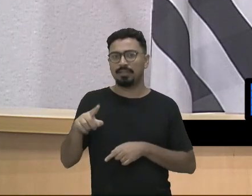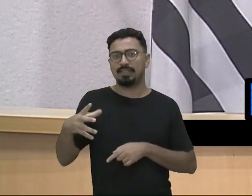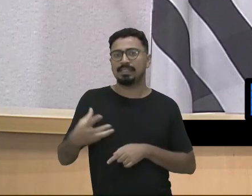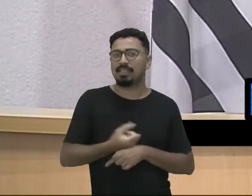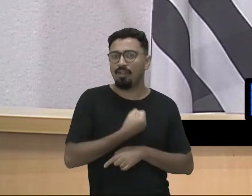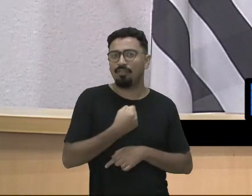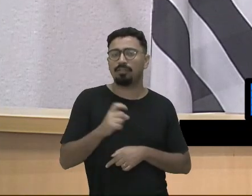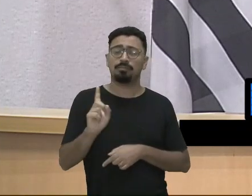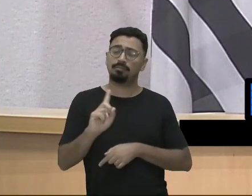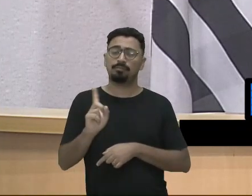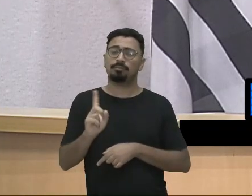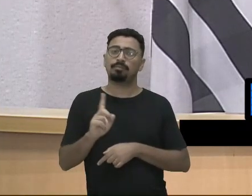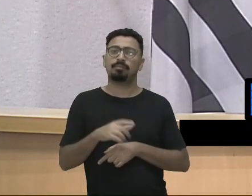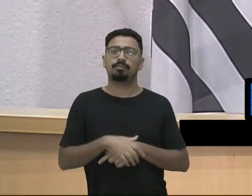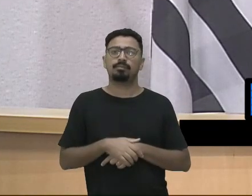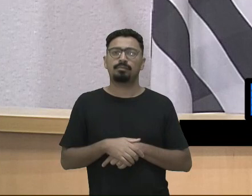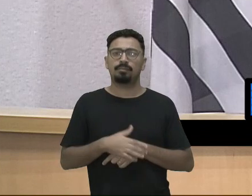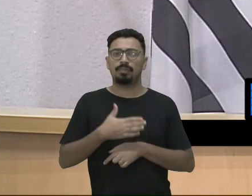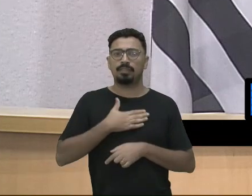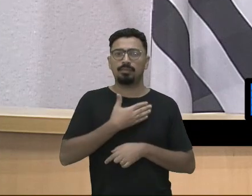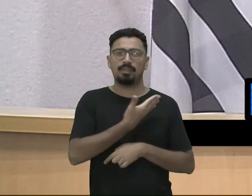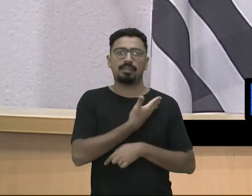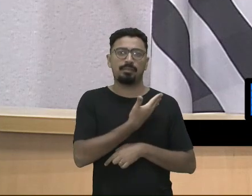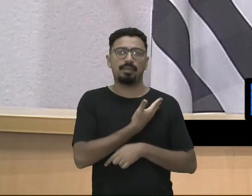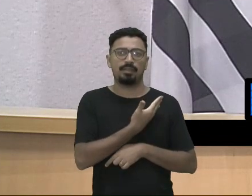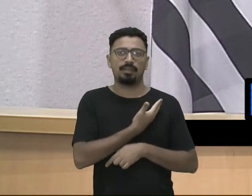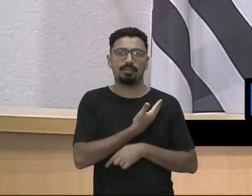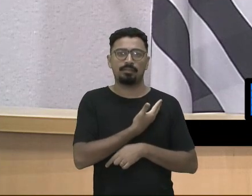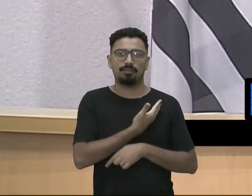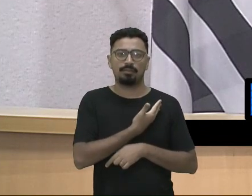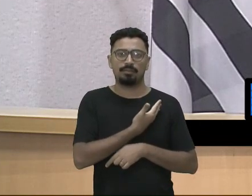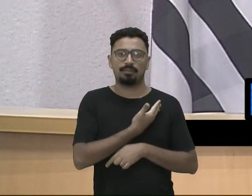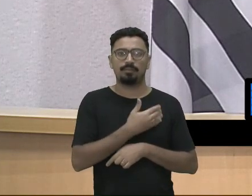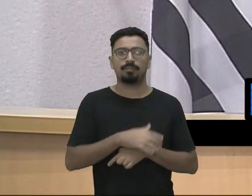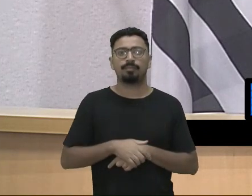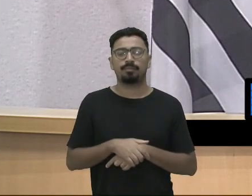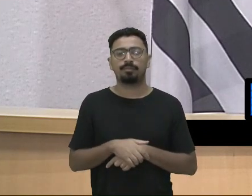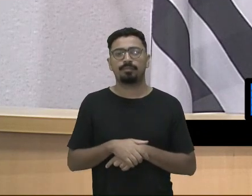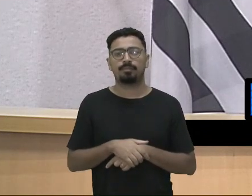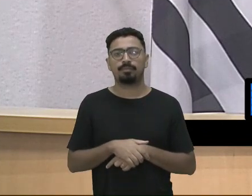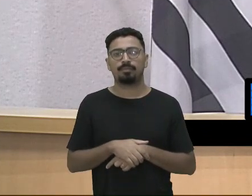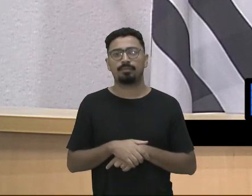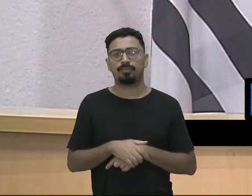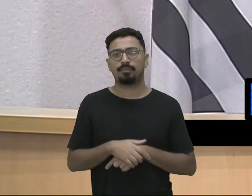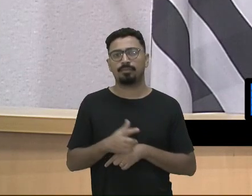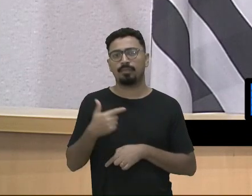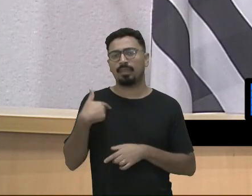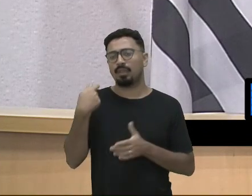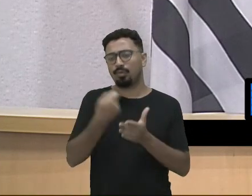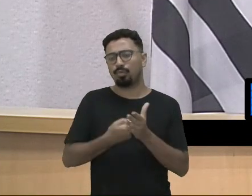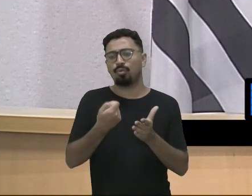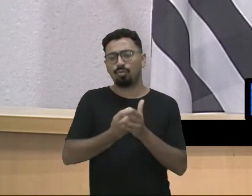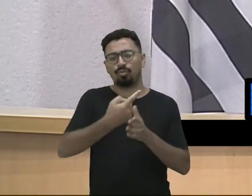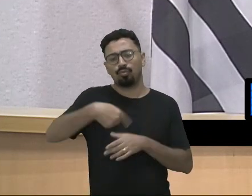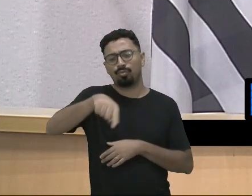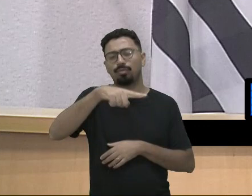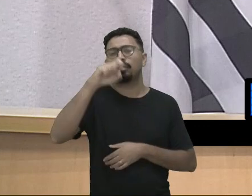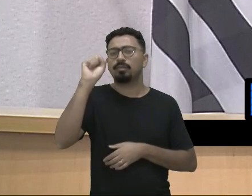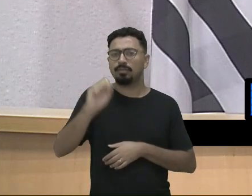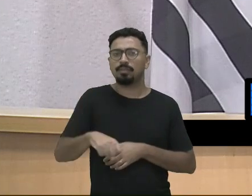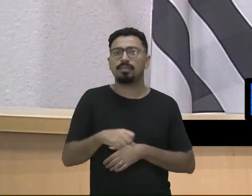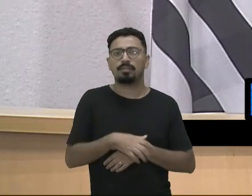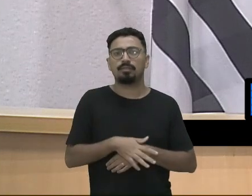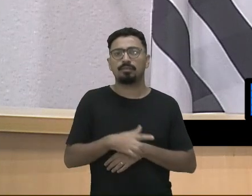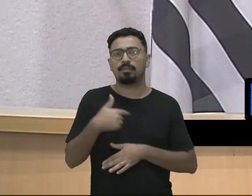Não, não. São minhas amigas, são meus amigos. E eu corro mesmo e luto por eles, sim.